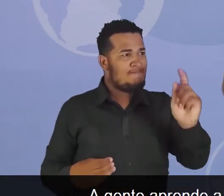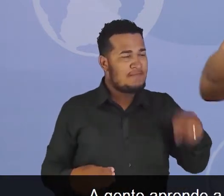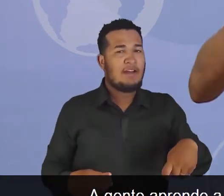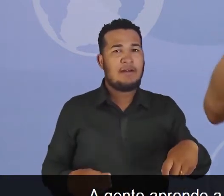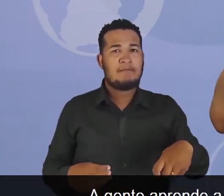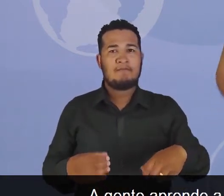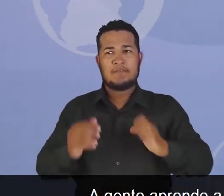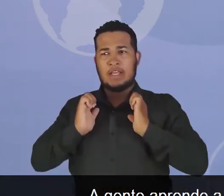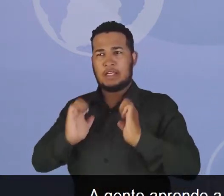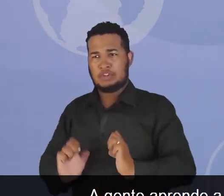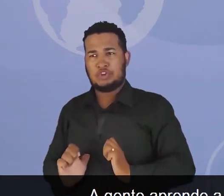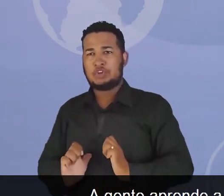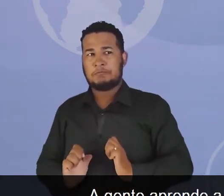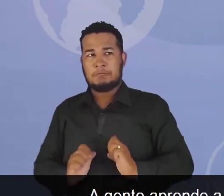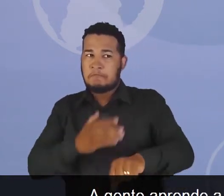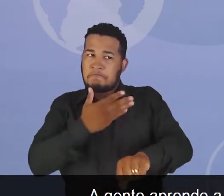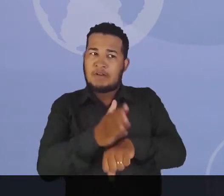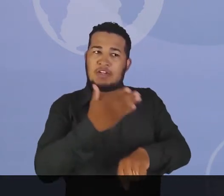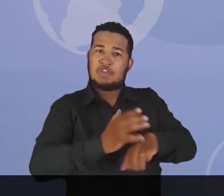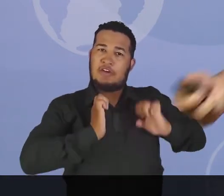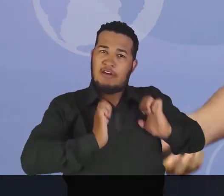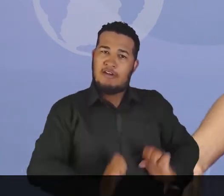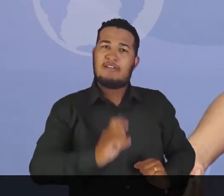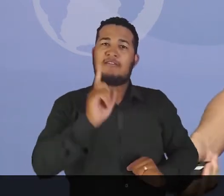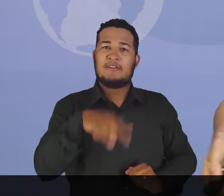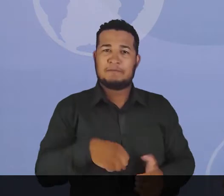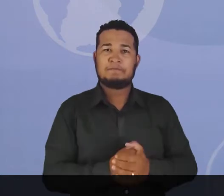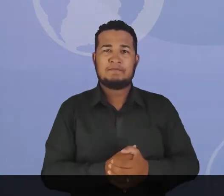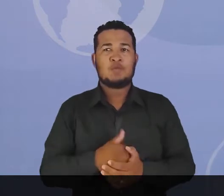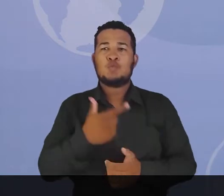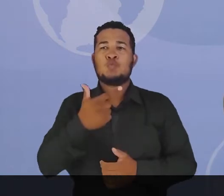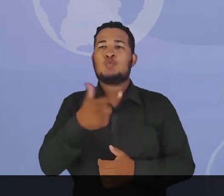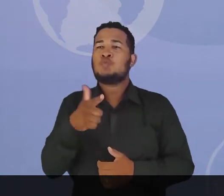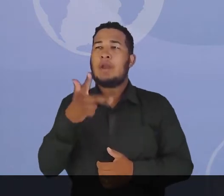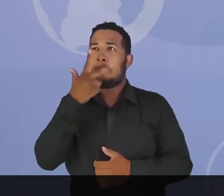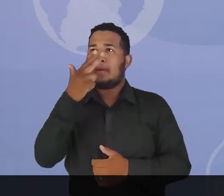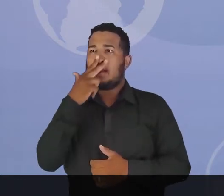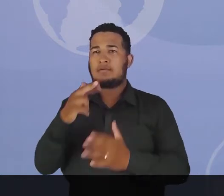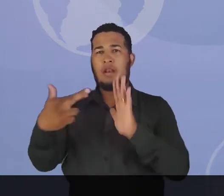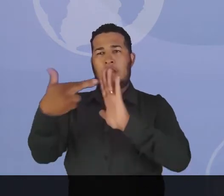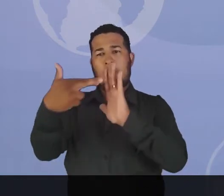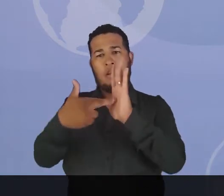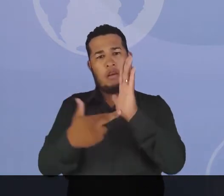ser ético sendo ético. Não tem manual de instrução para isso.